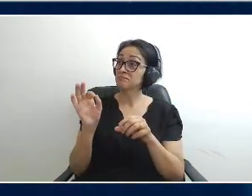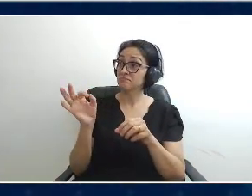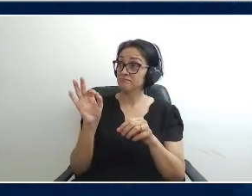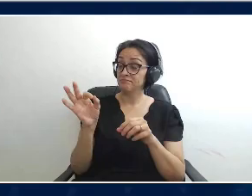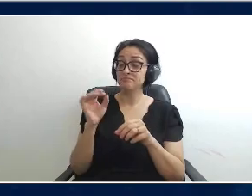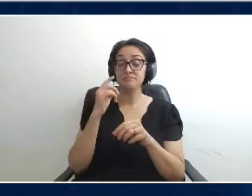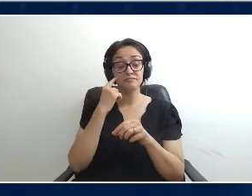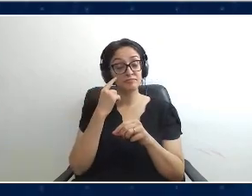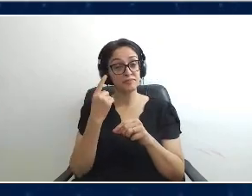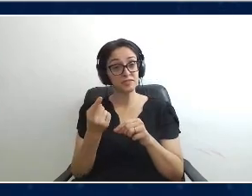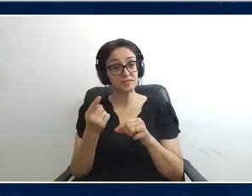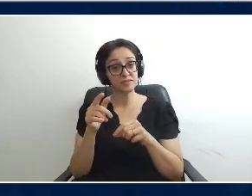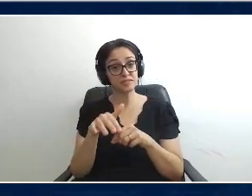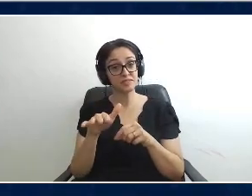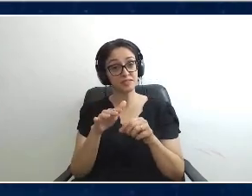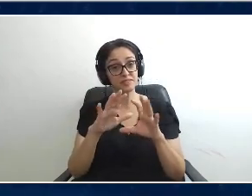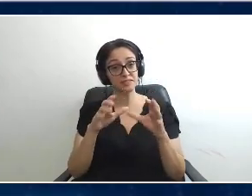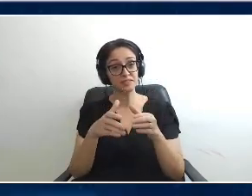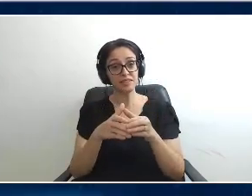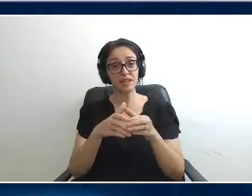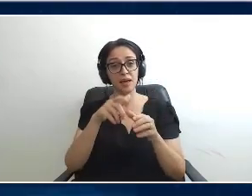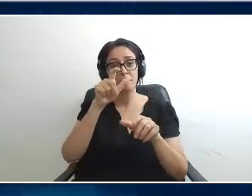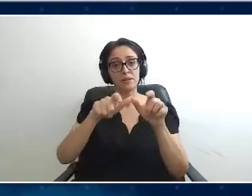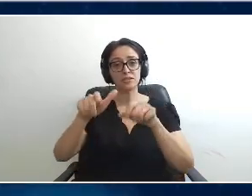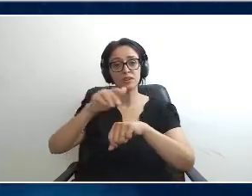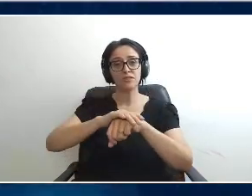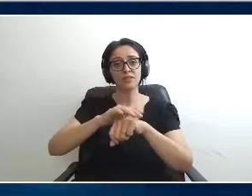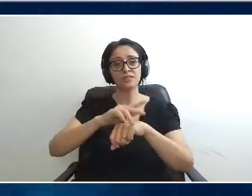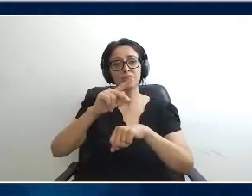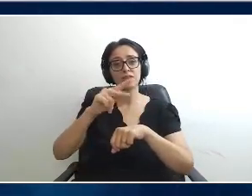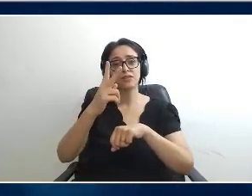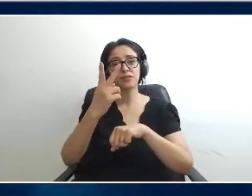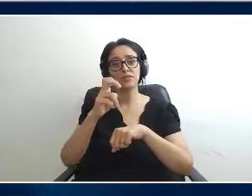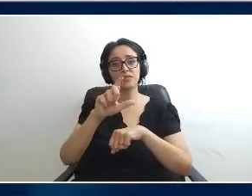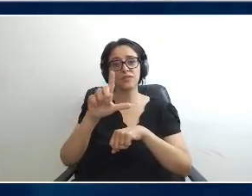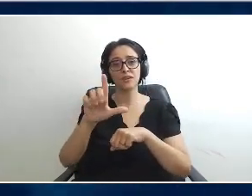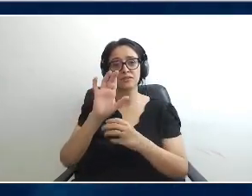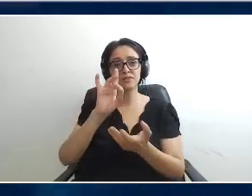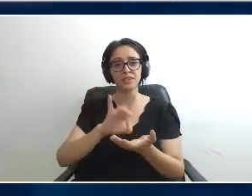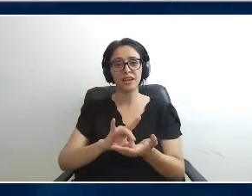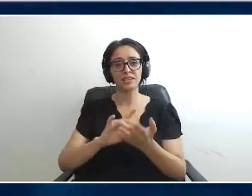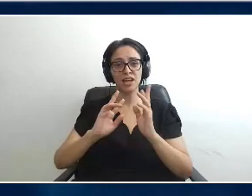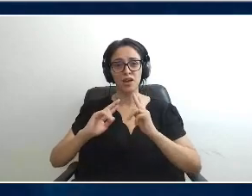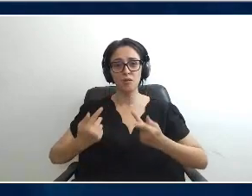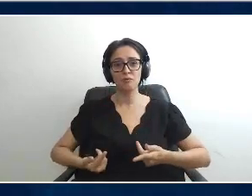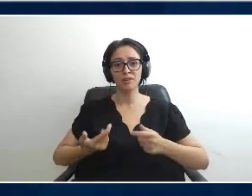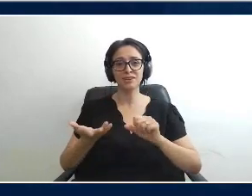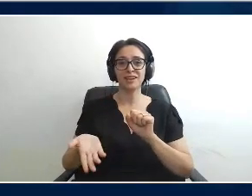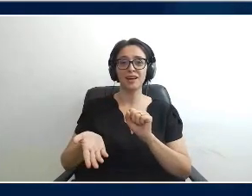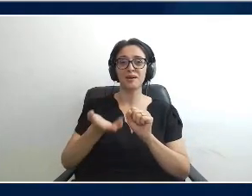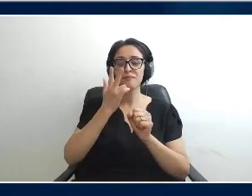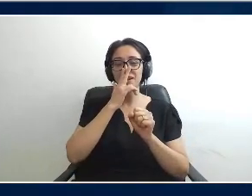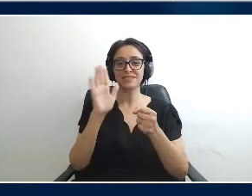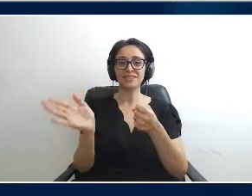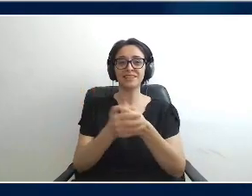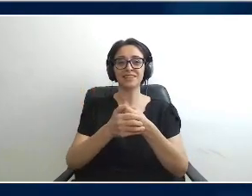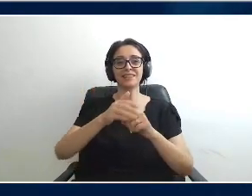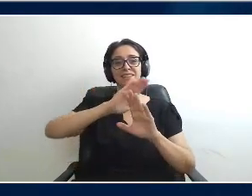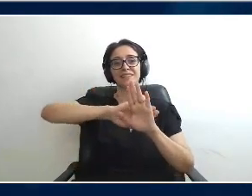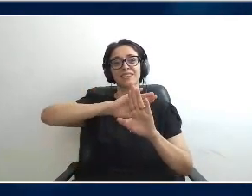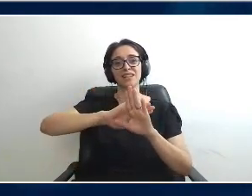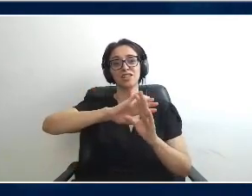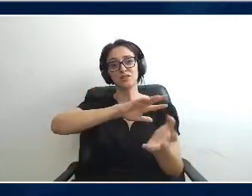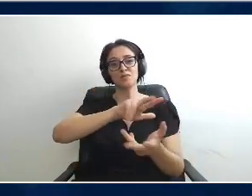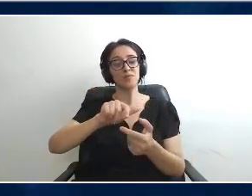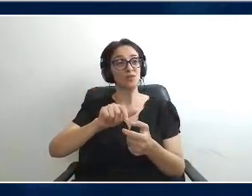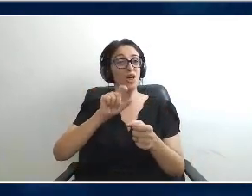Aquele Kima Class lá, assim, o cara que fez a FEL, na verdade, ele é um humano oculto do mundo, assim. Ele não tem Twitter, não tem